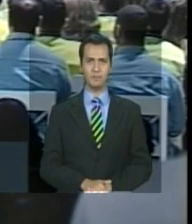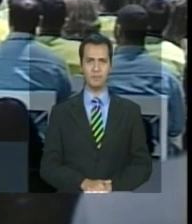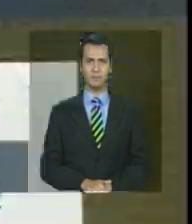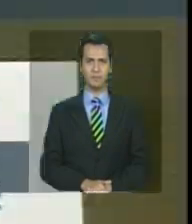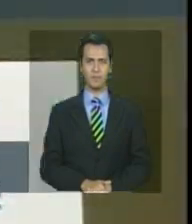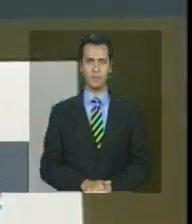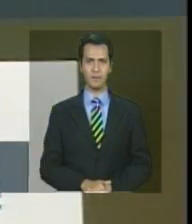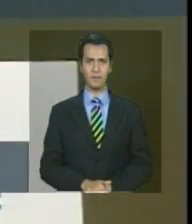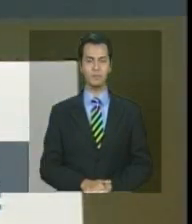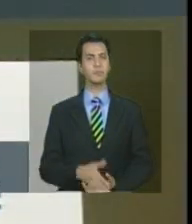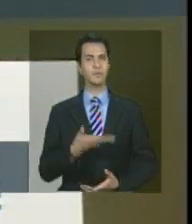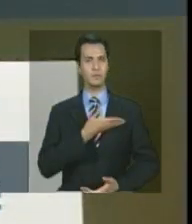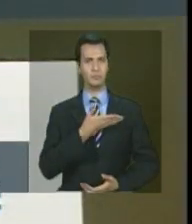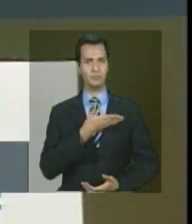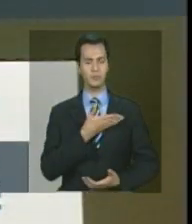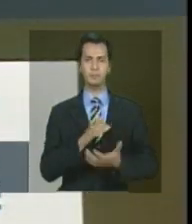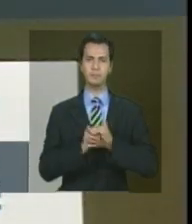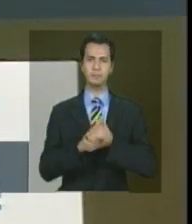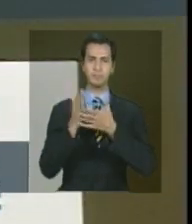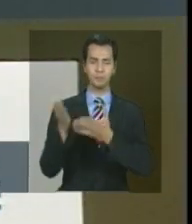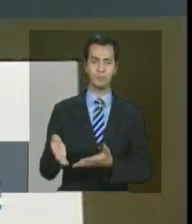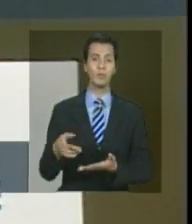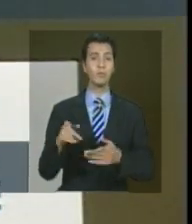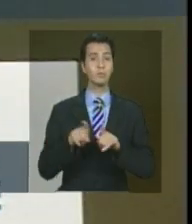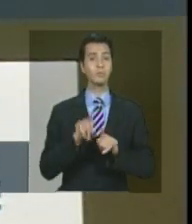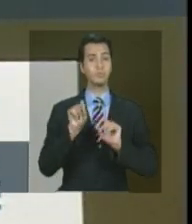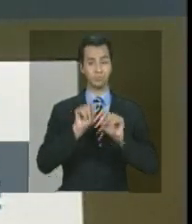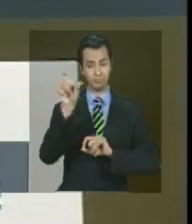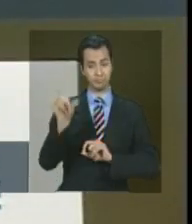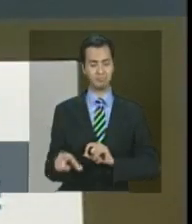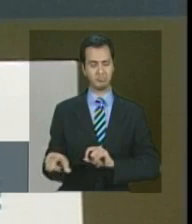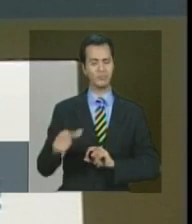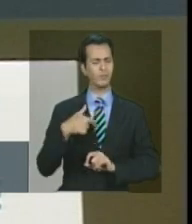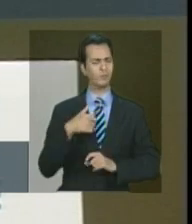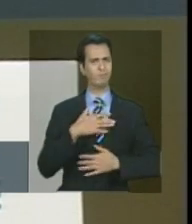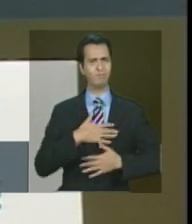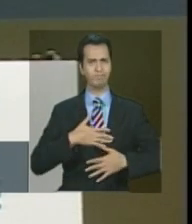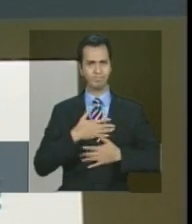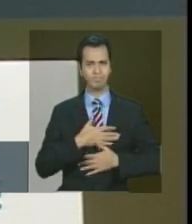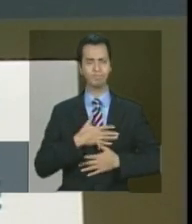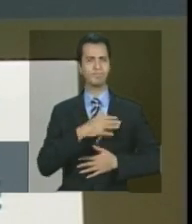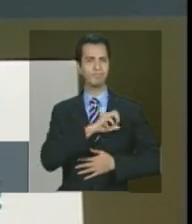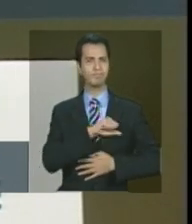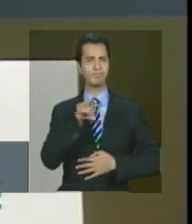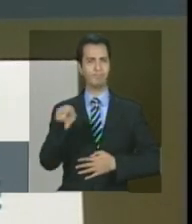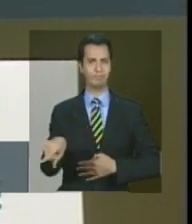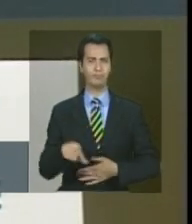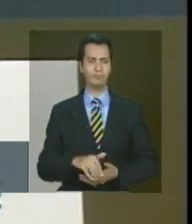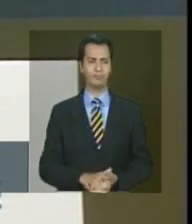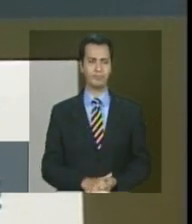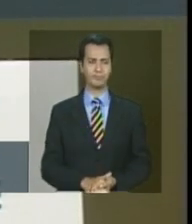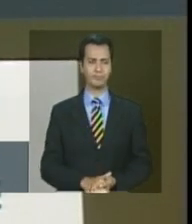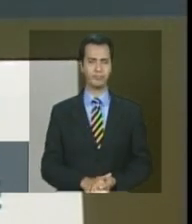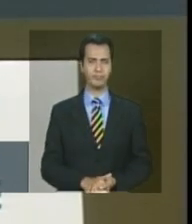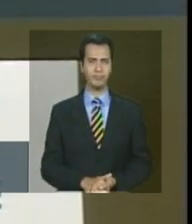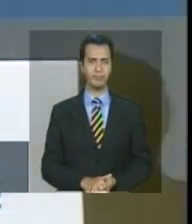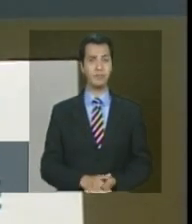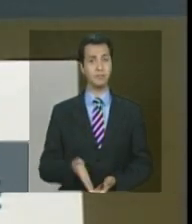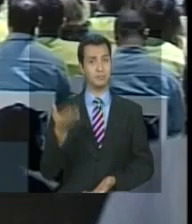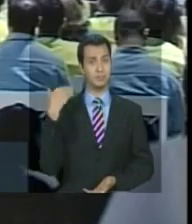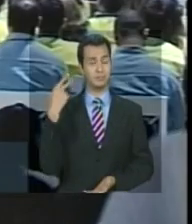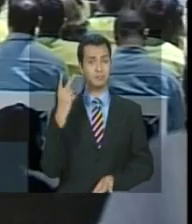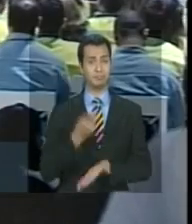e uma pessoa que eu tenho uma grande estima por ele, que me visitava muitas